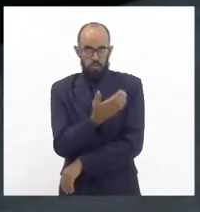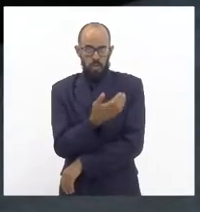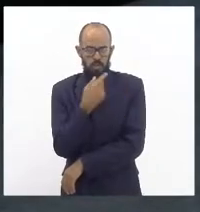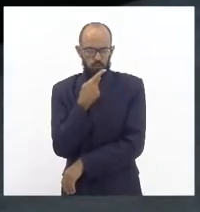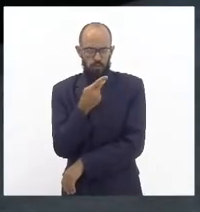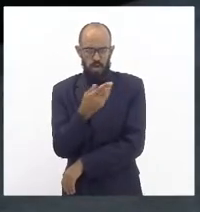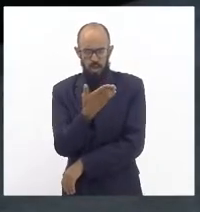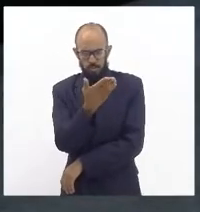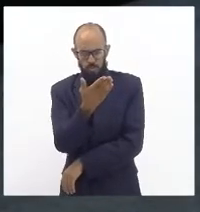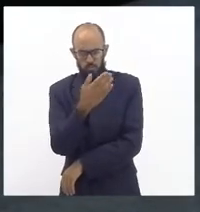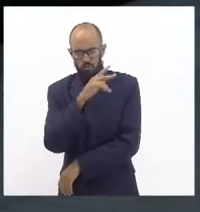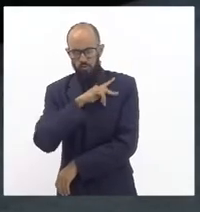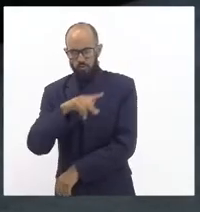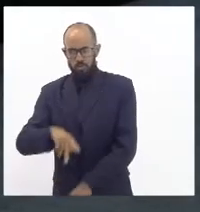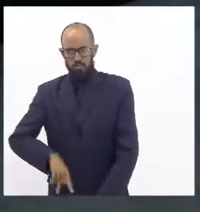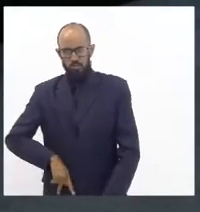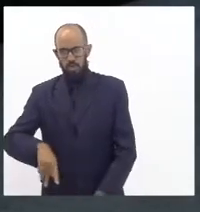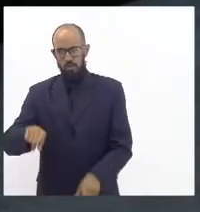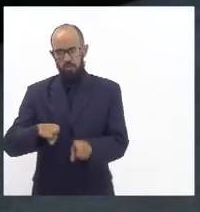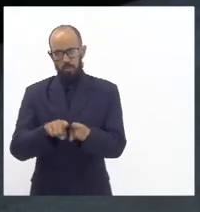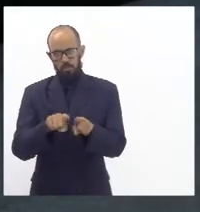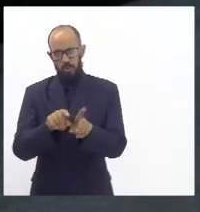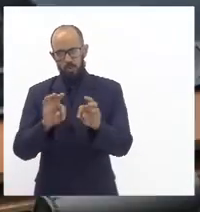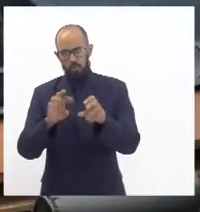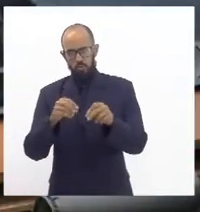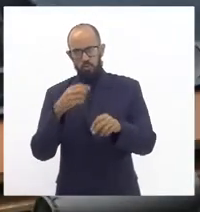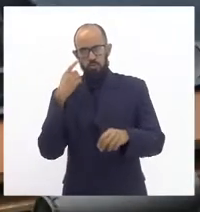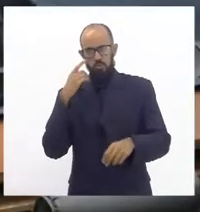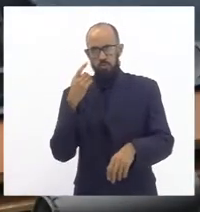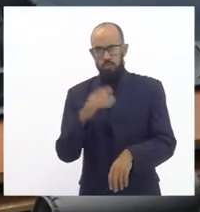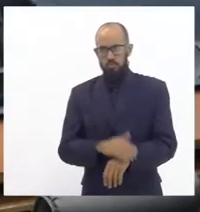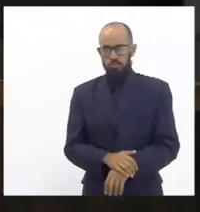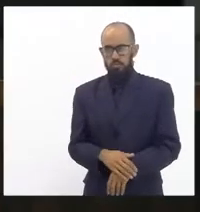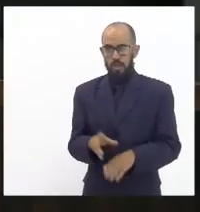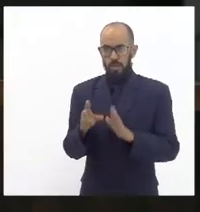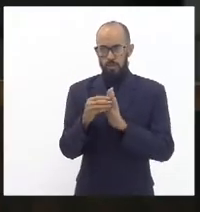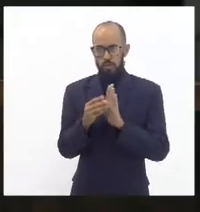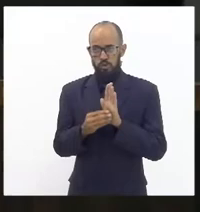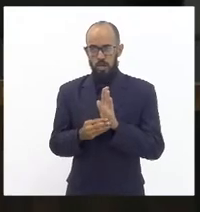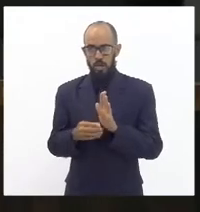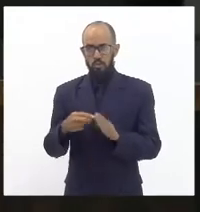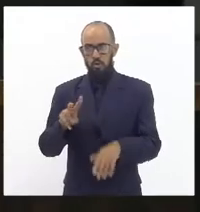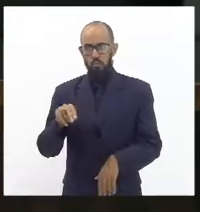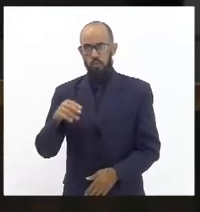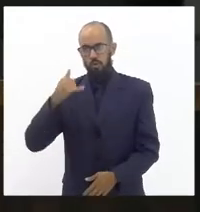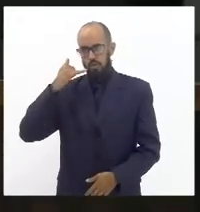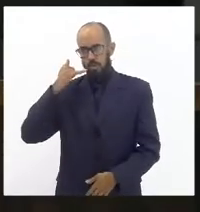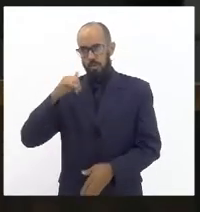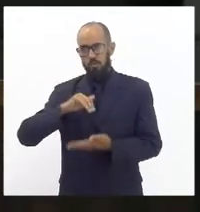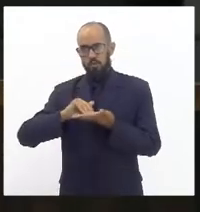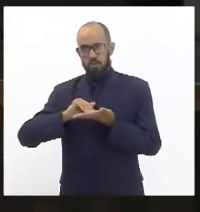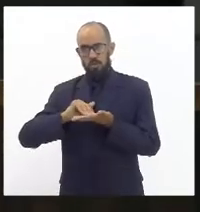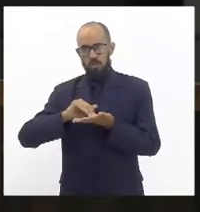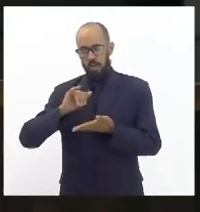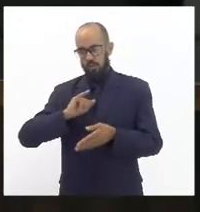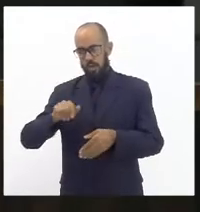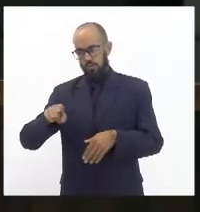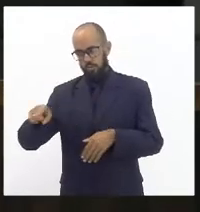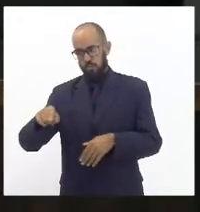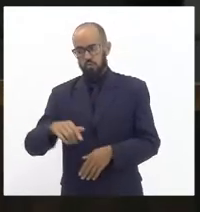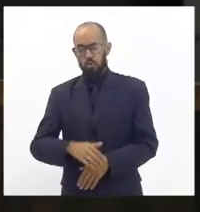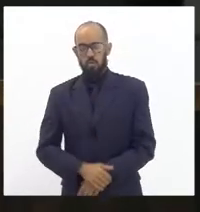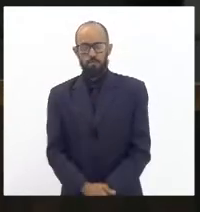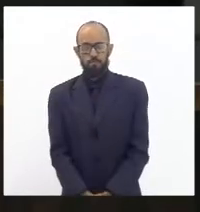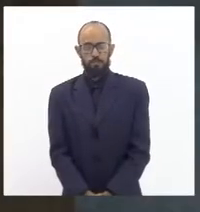compartilhar isso com vossa excelência e o conjunto do Parlamento ok voltar a estrada vou ligar para você que tá daqui a pouco eu retorno para você silêncio